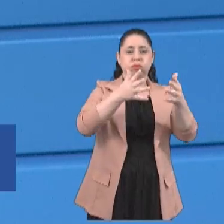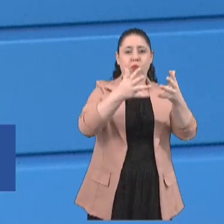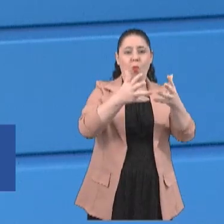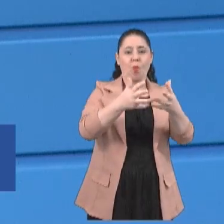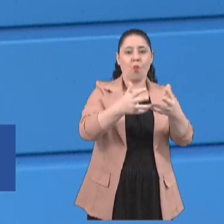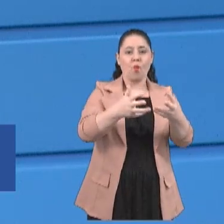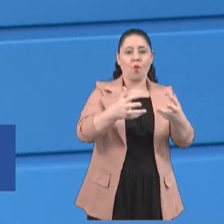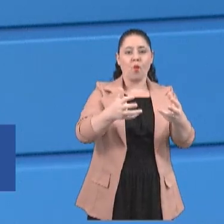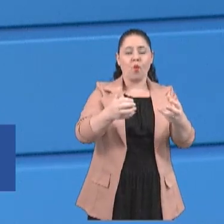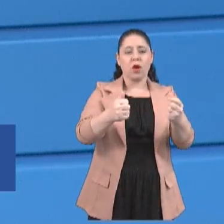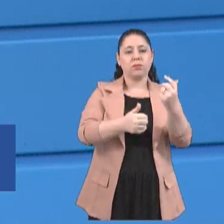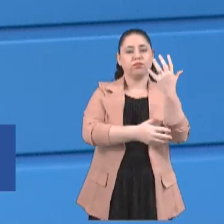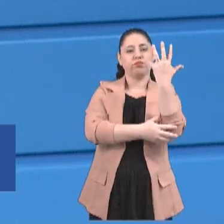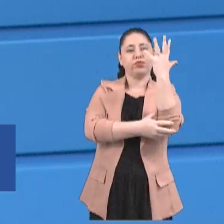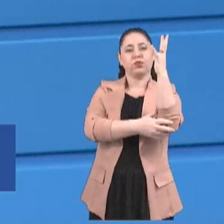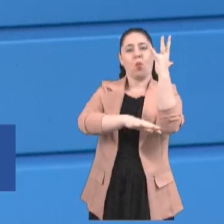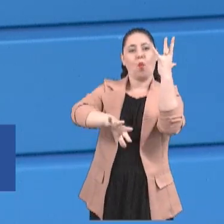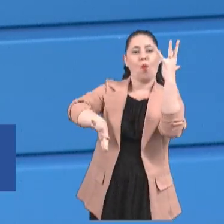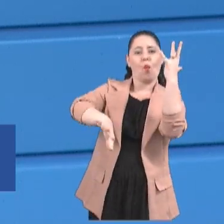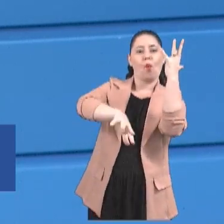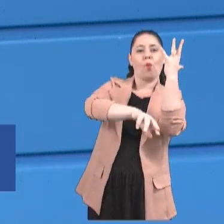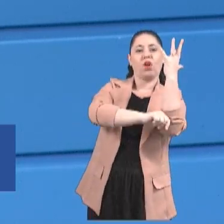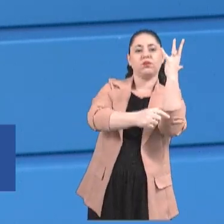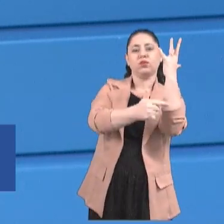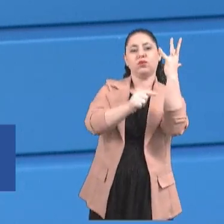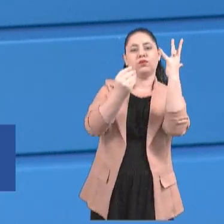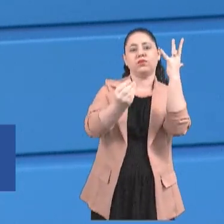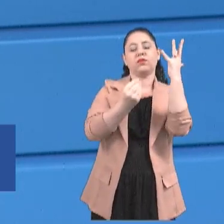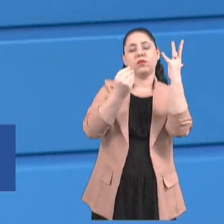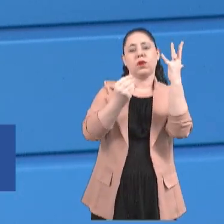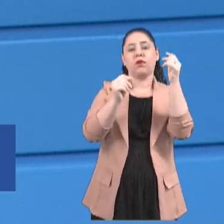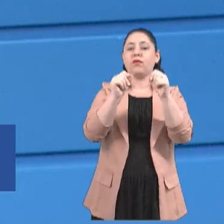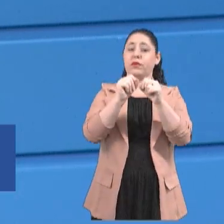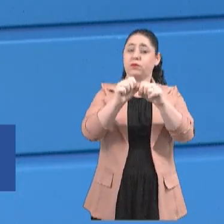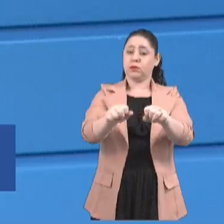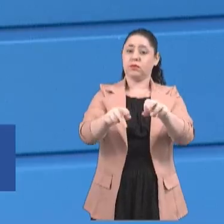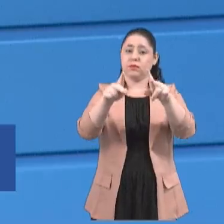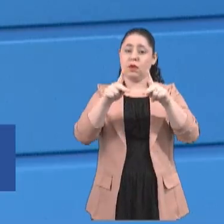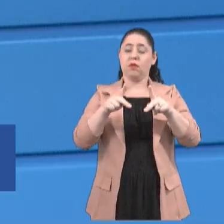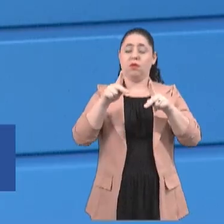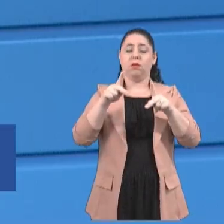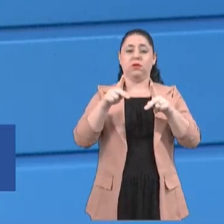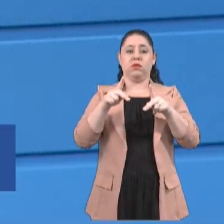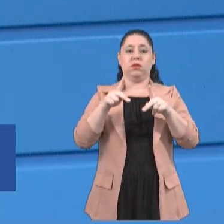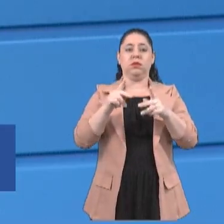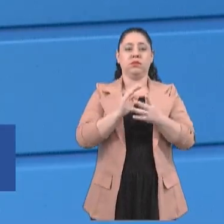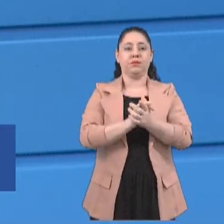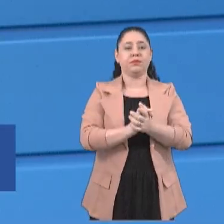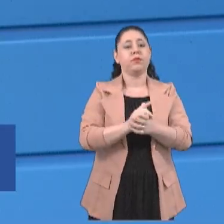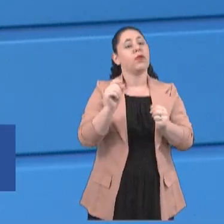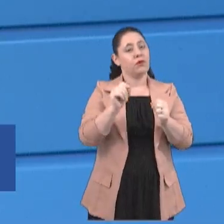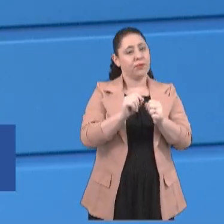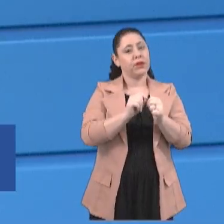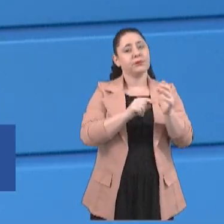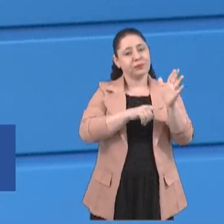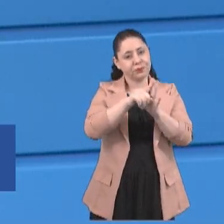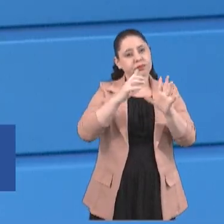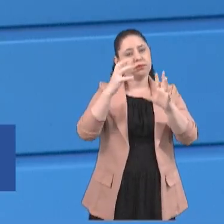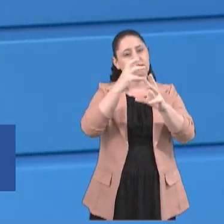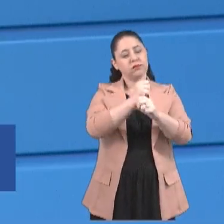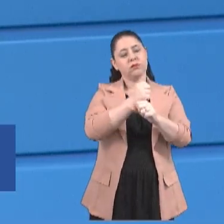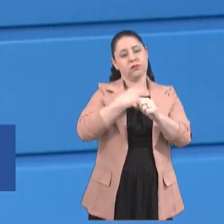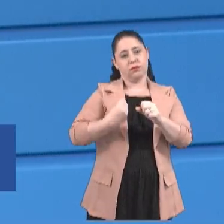da floresta, que não tem o que comer. Eu fiz uma audiência pública, foi levantada essa questão.